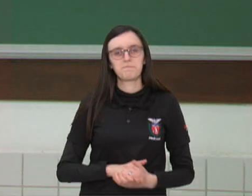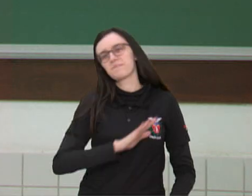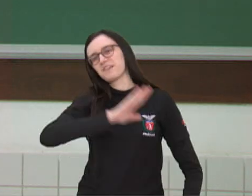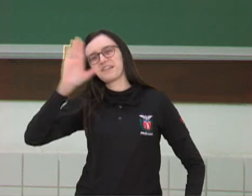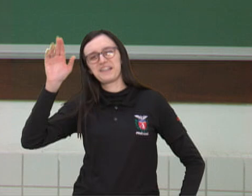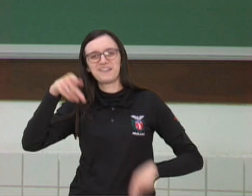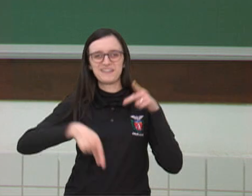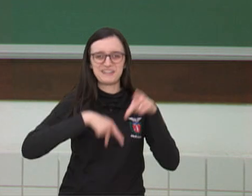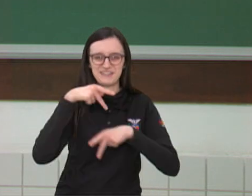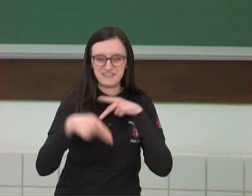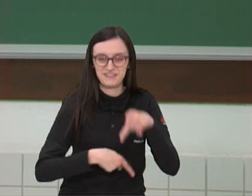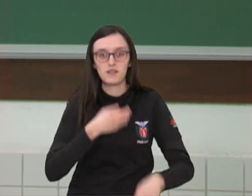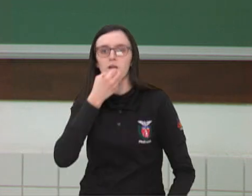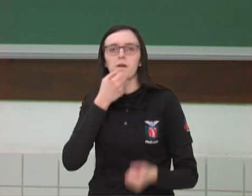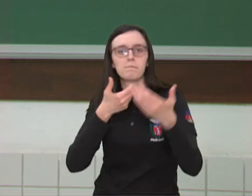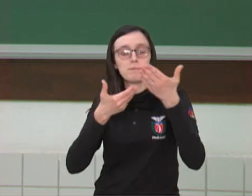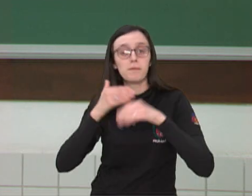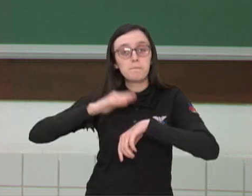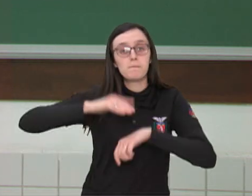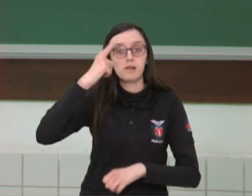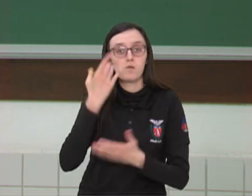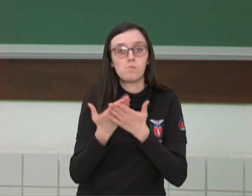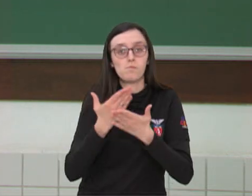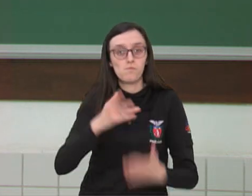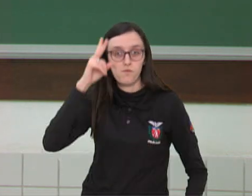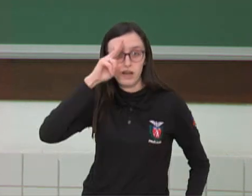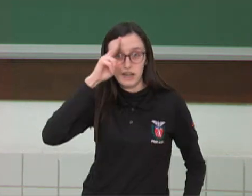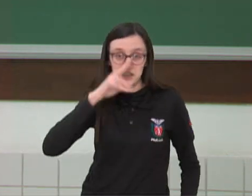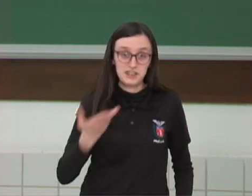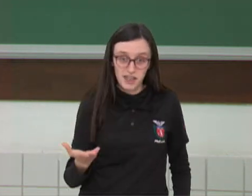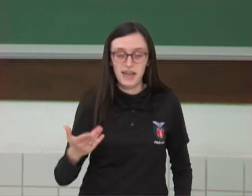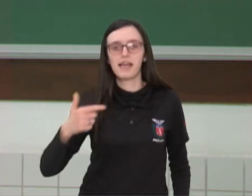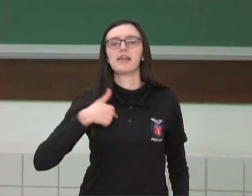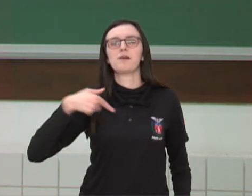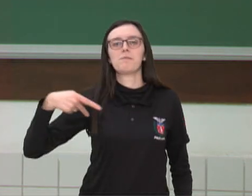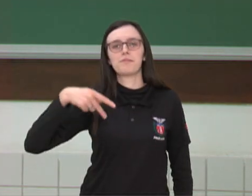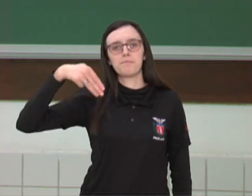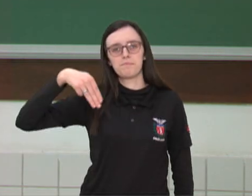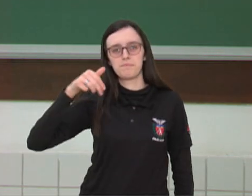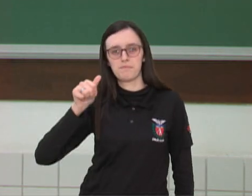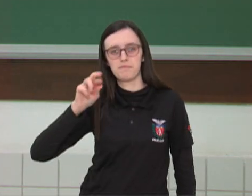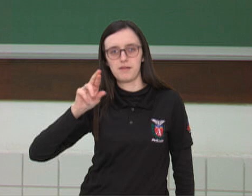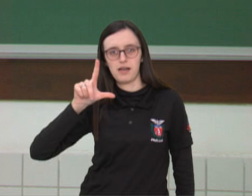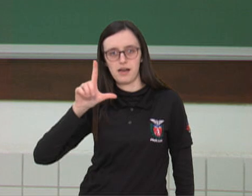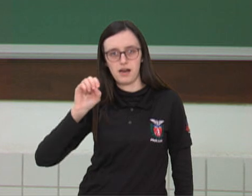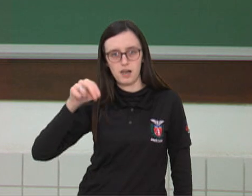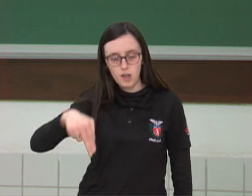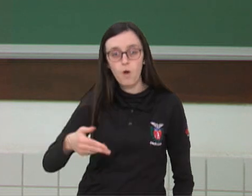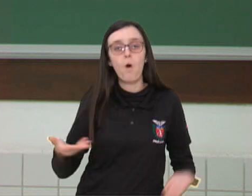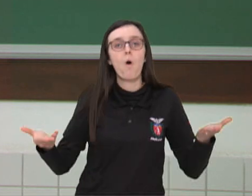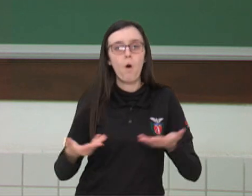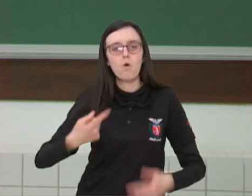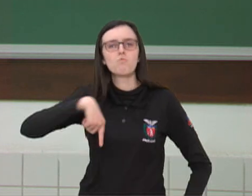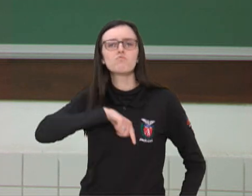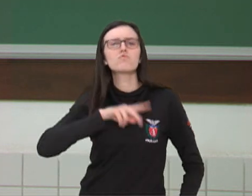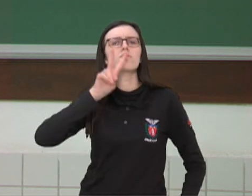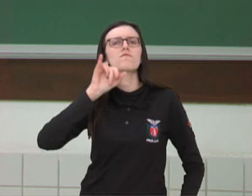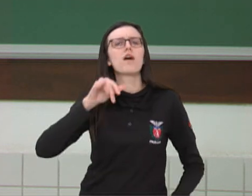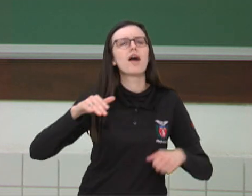Olá, povo! Bem-vindos a mais uma aula de História. Eu sou o professor Marlon e hoje nós